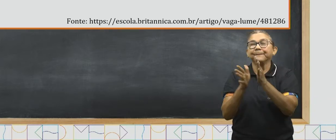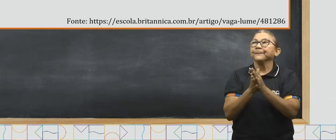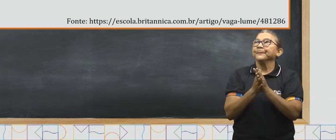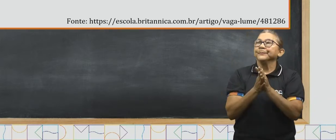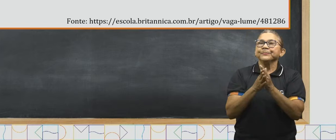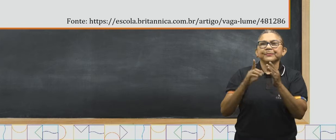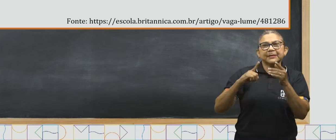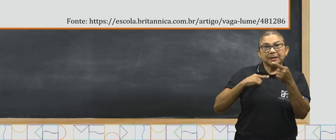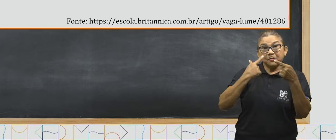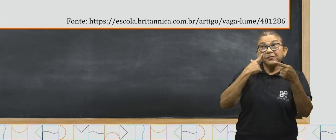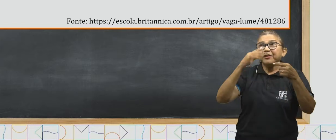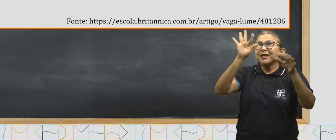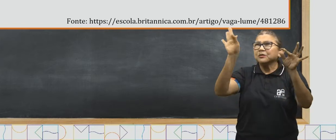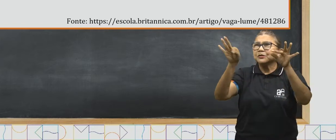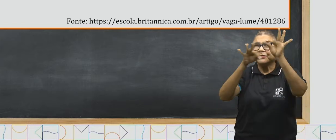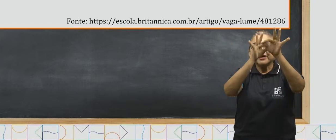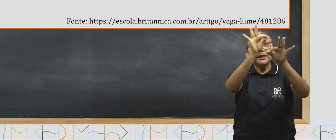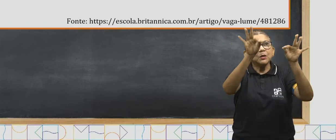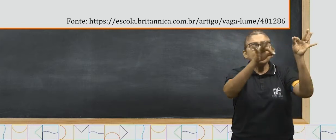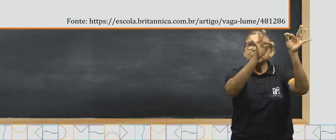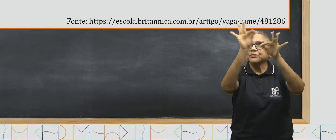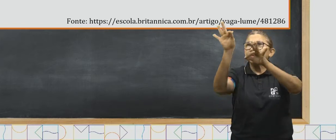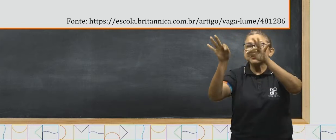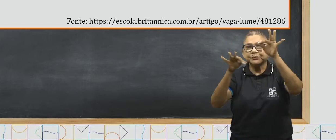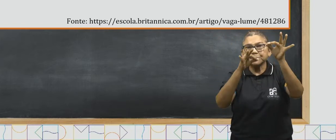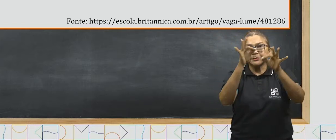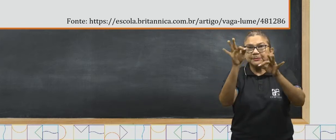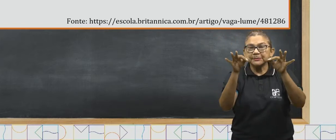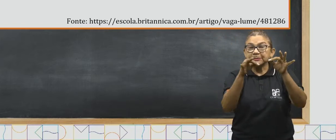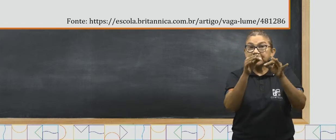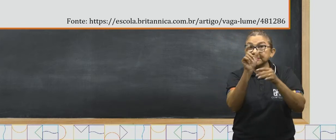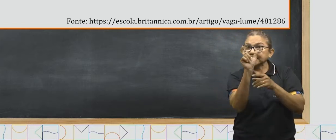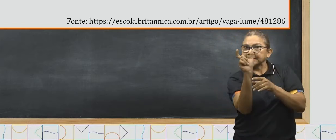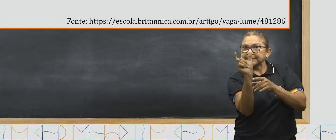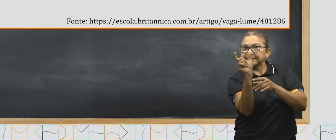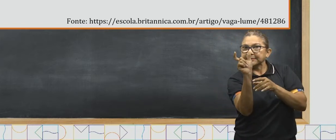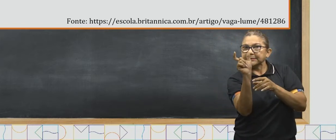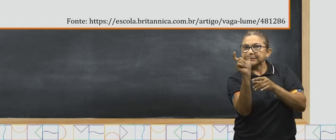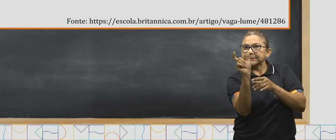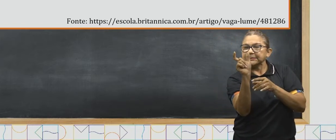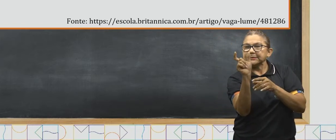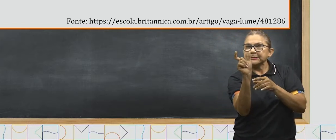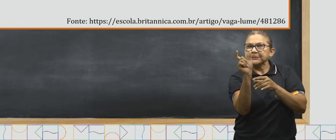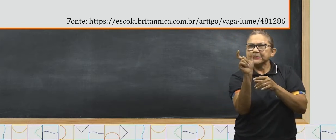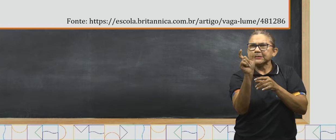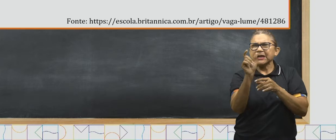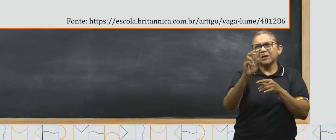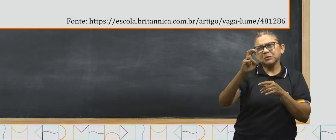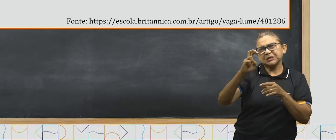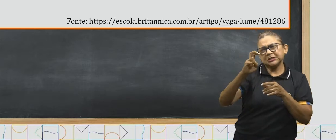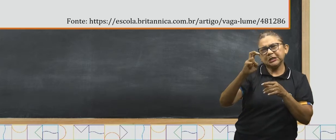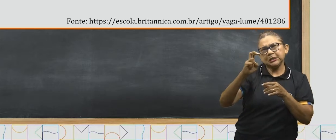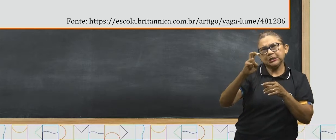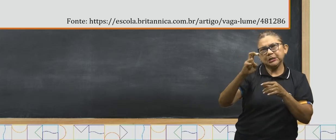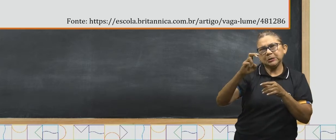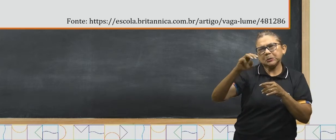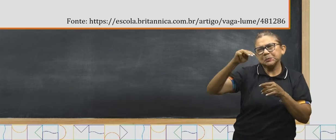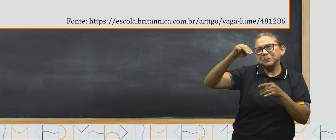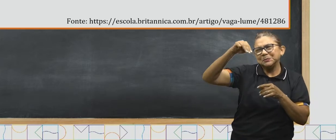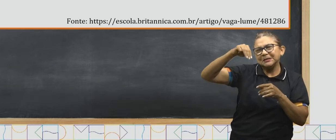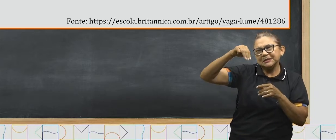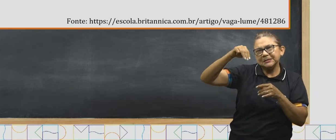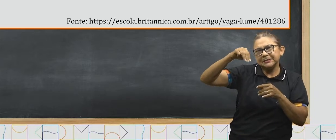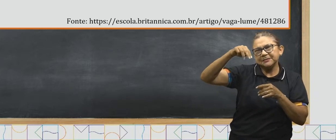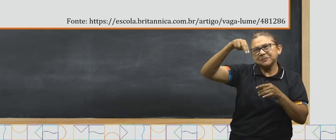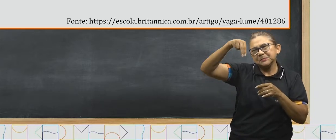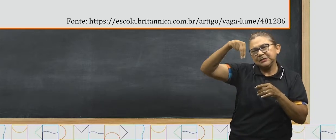os vagalumes adultos medem ou mede de 5 a 25